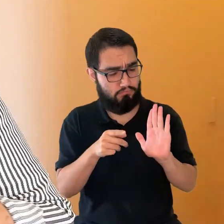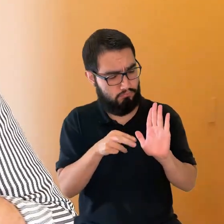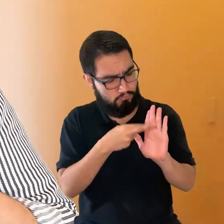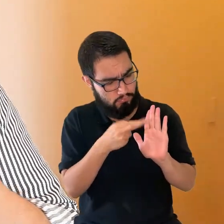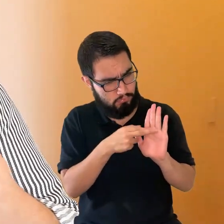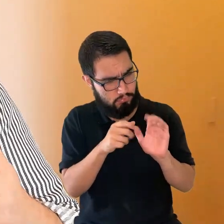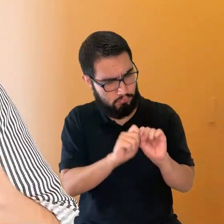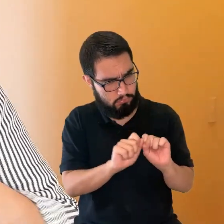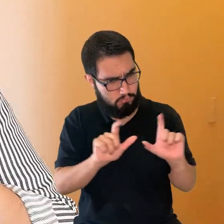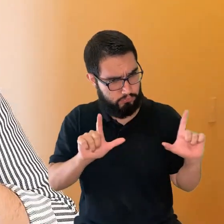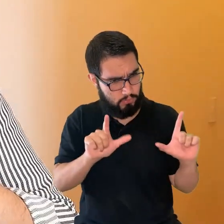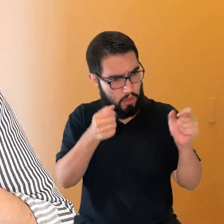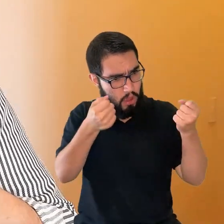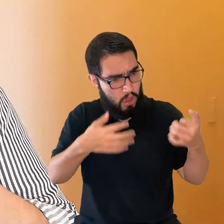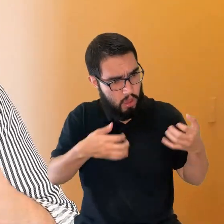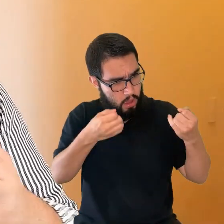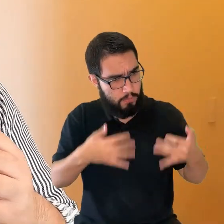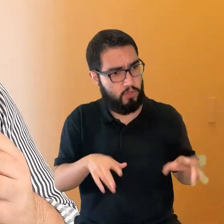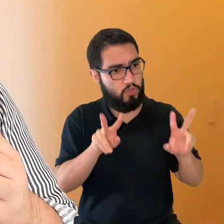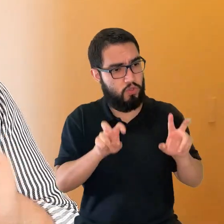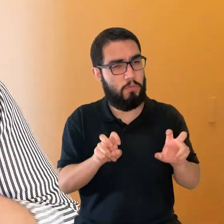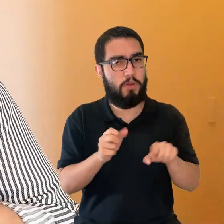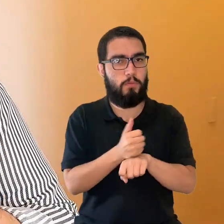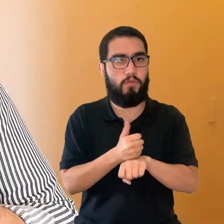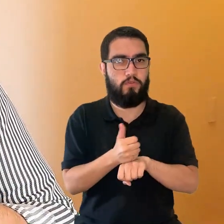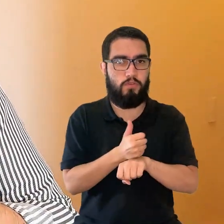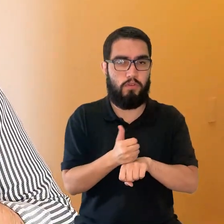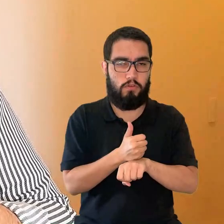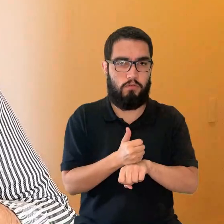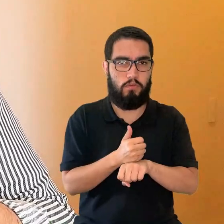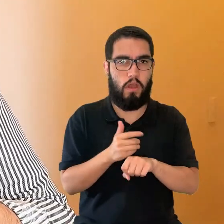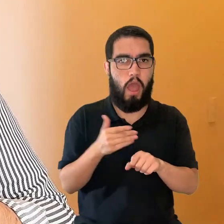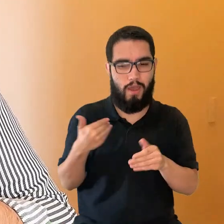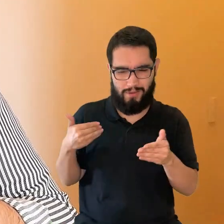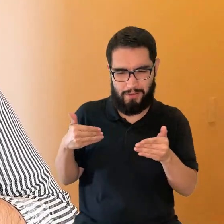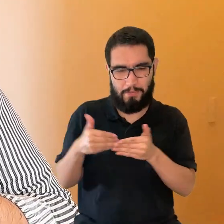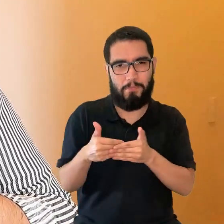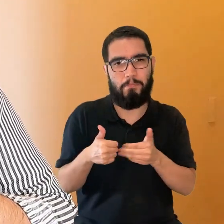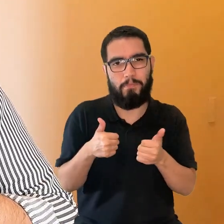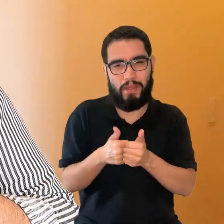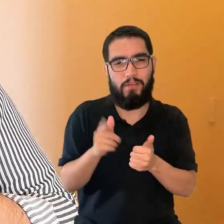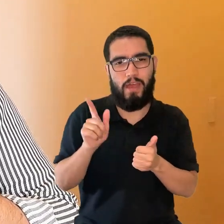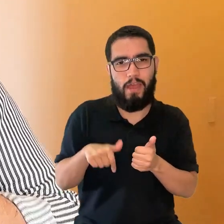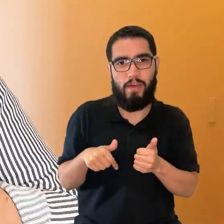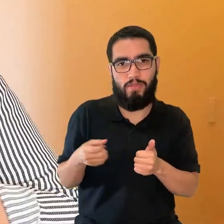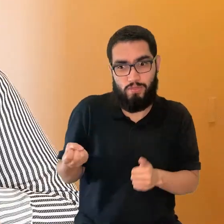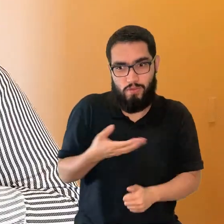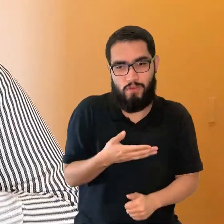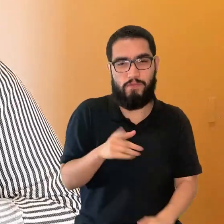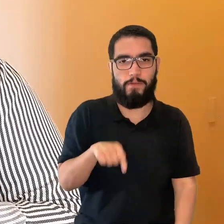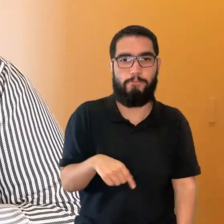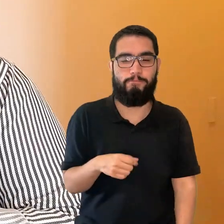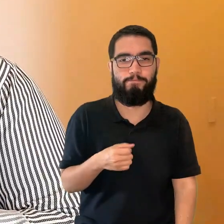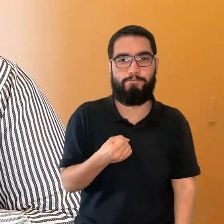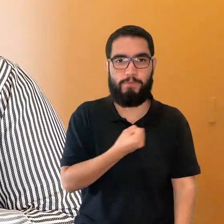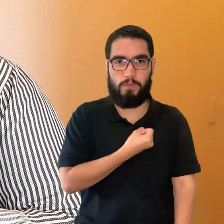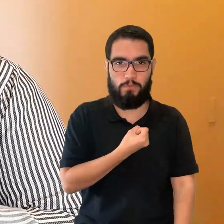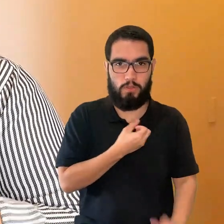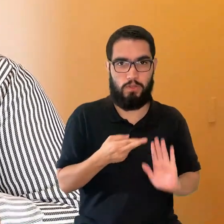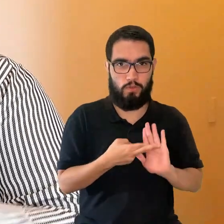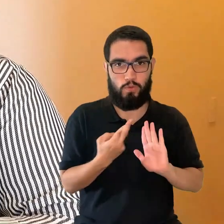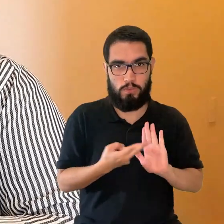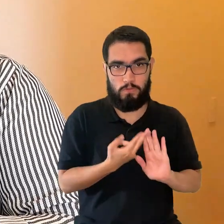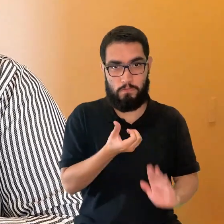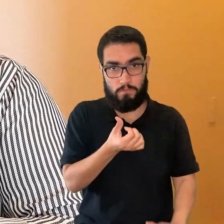papel do professor interlocutor, o que ele deve fazer, ok? A mais recente é a 61, que fala detalhadamente sobre a